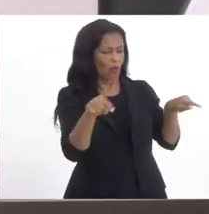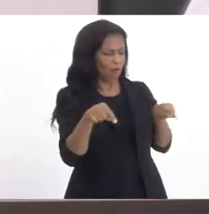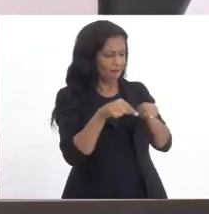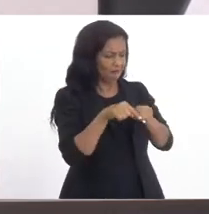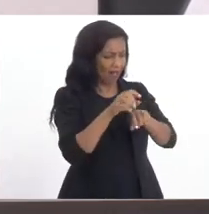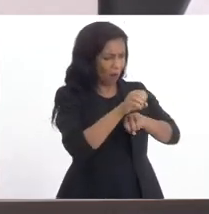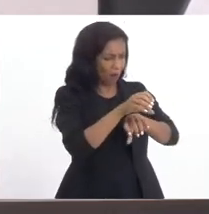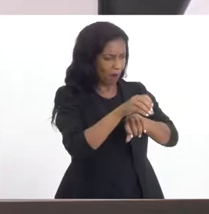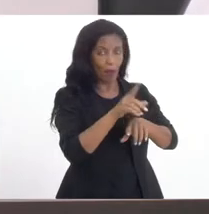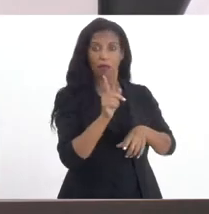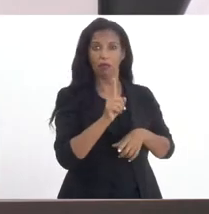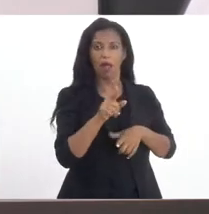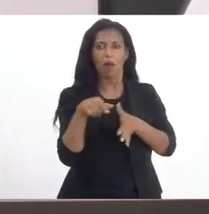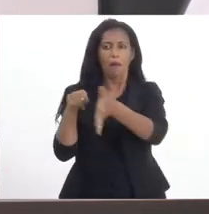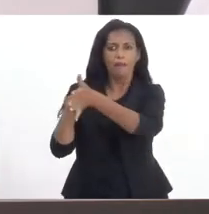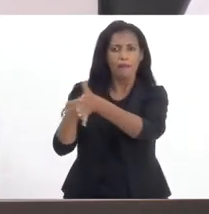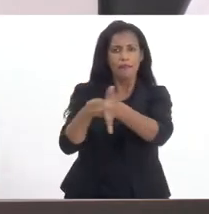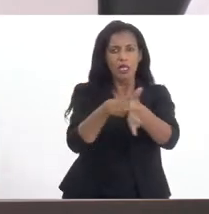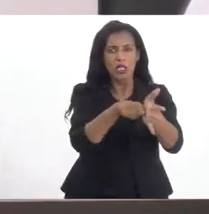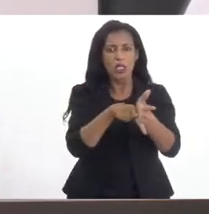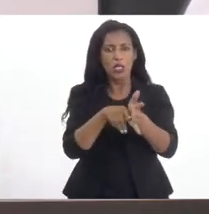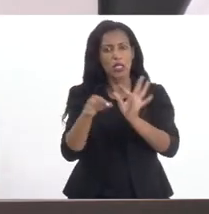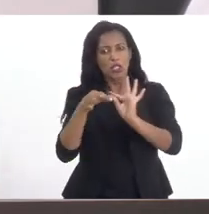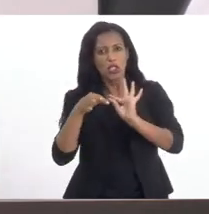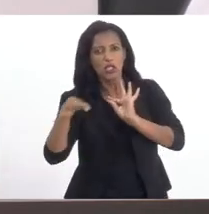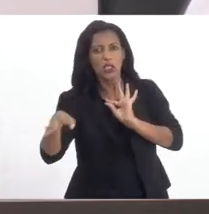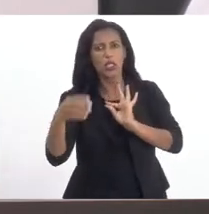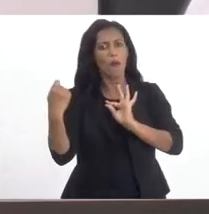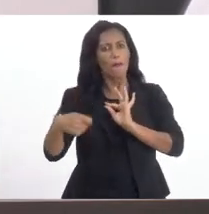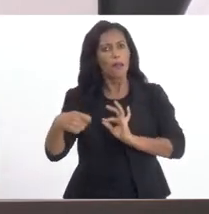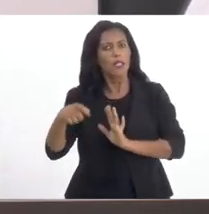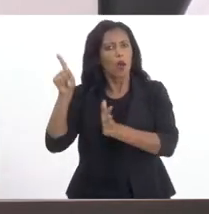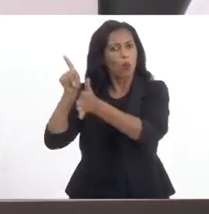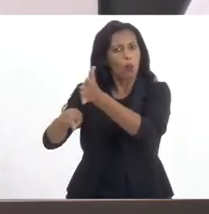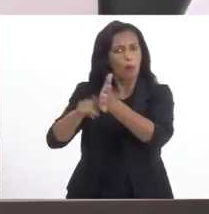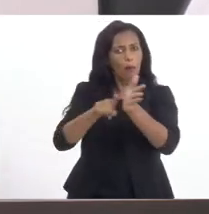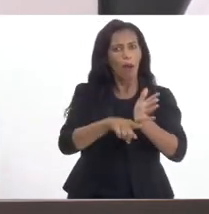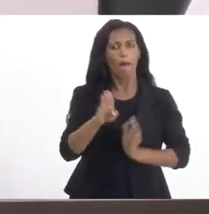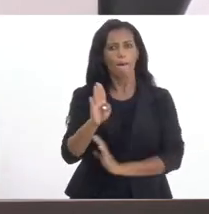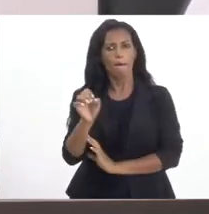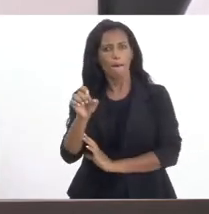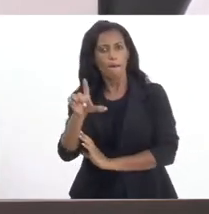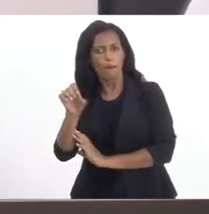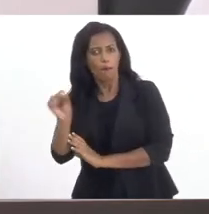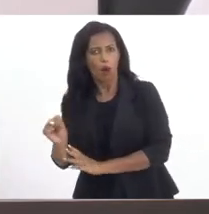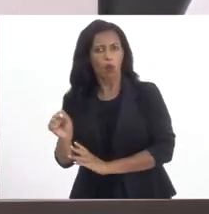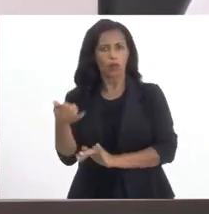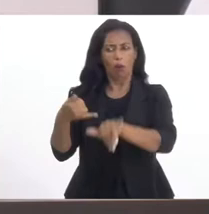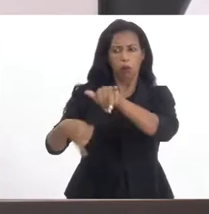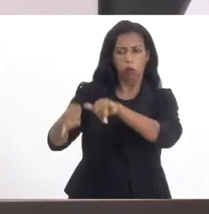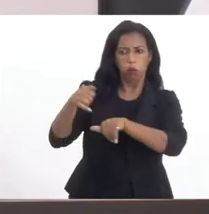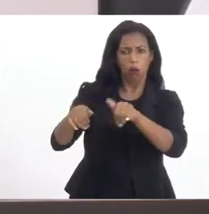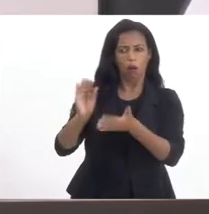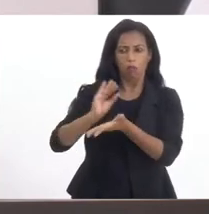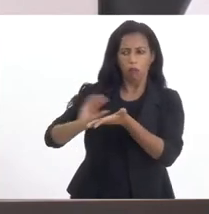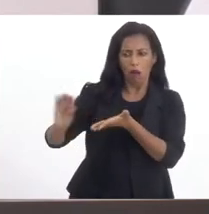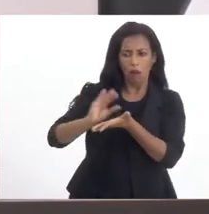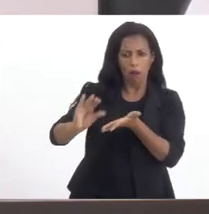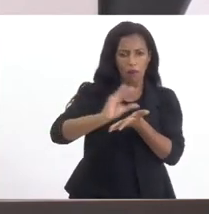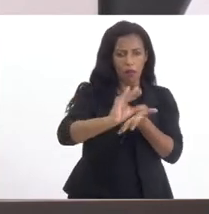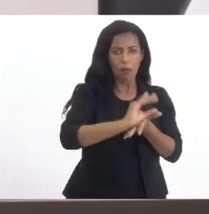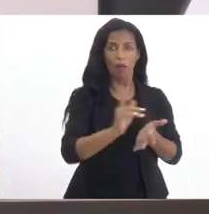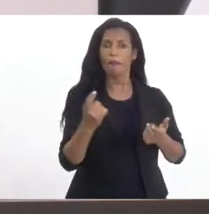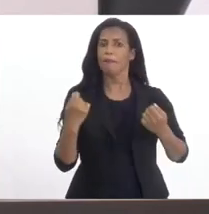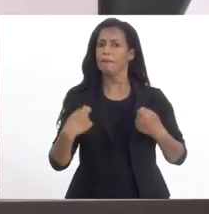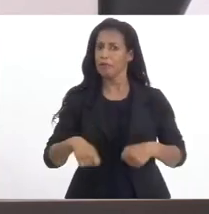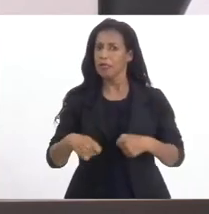ensino, mas é pesquisa, mas é extensão. Tem que ter bolsa, tem que ter laboratório, tem que ter financiamento. E a gente sabe como